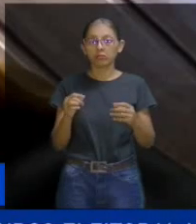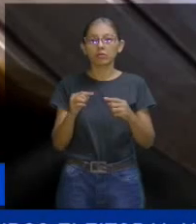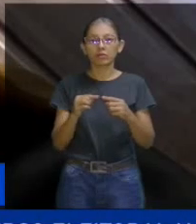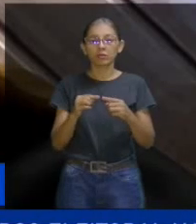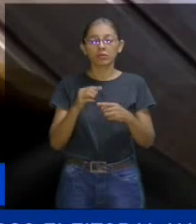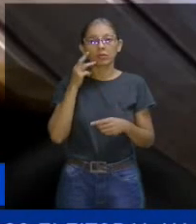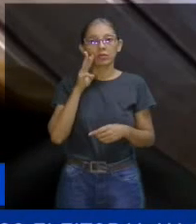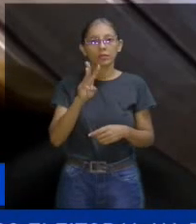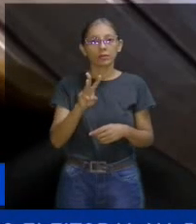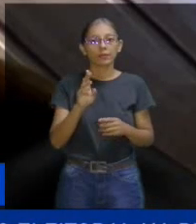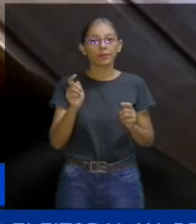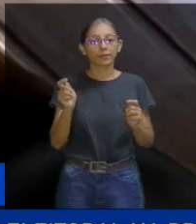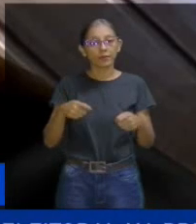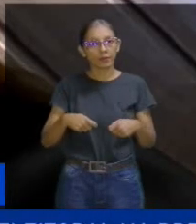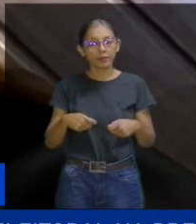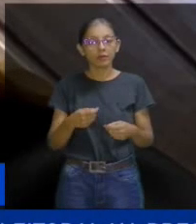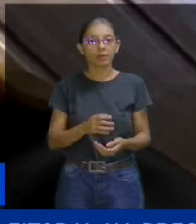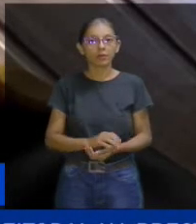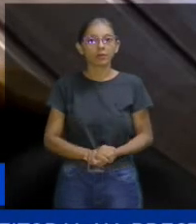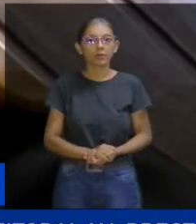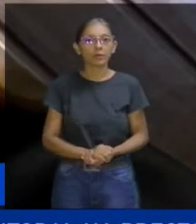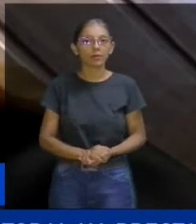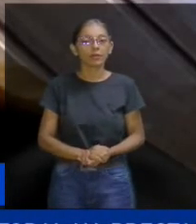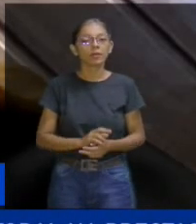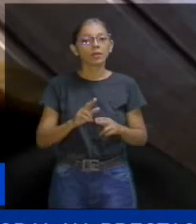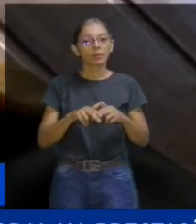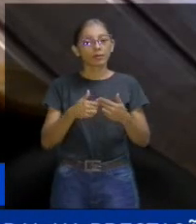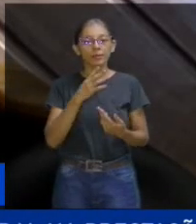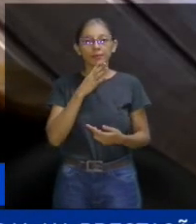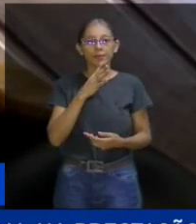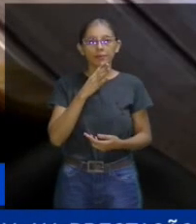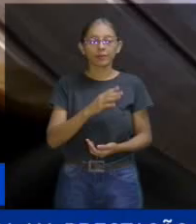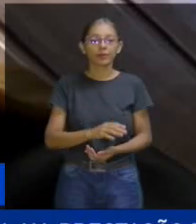preenchido todos os demais pressupostos de admissibilidade dele, conheço.